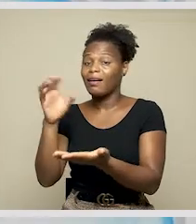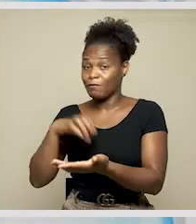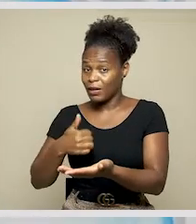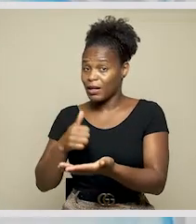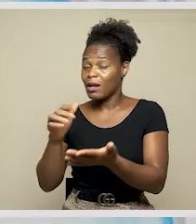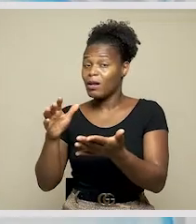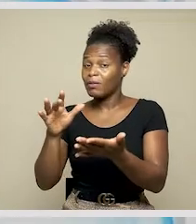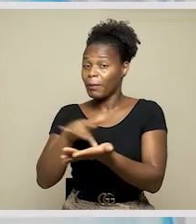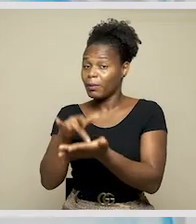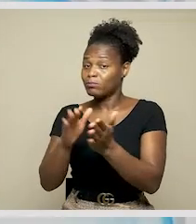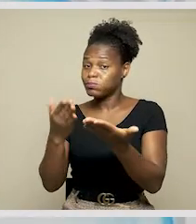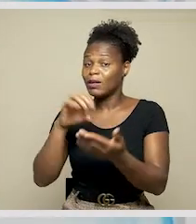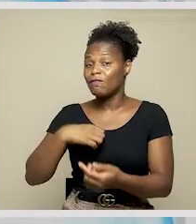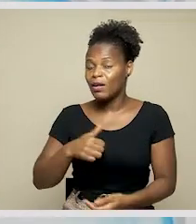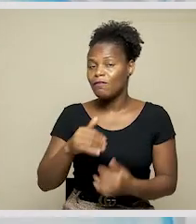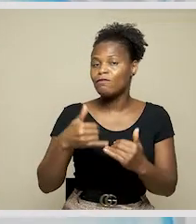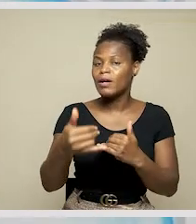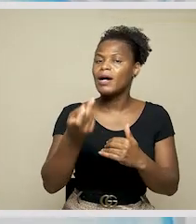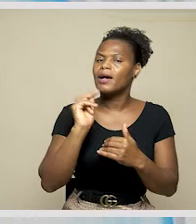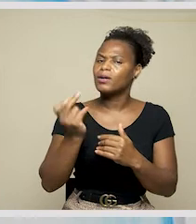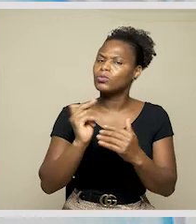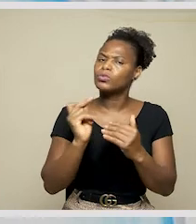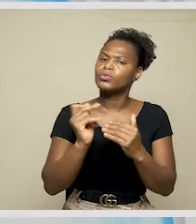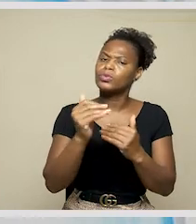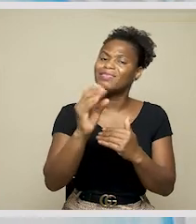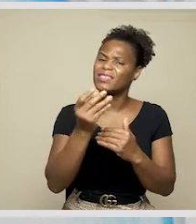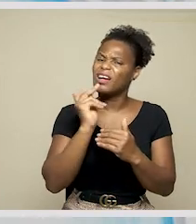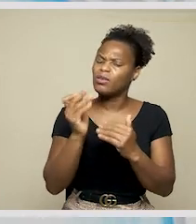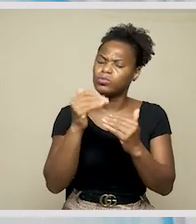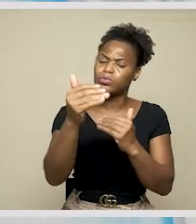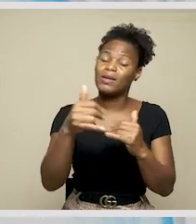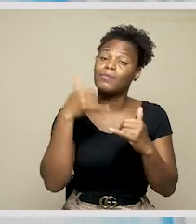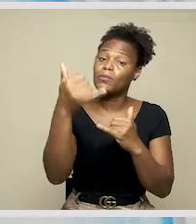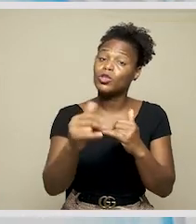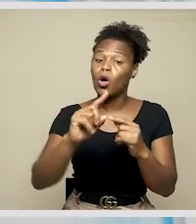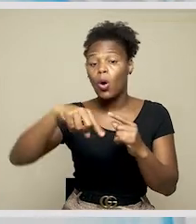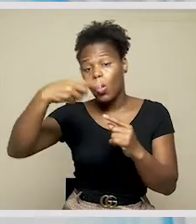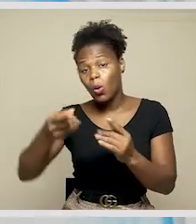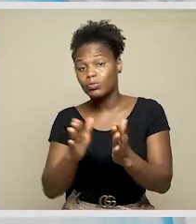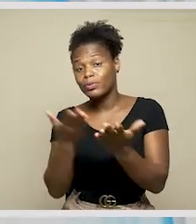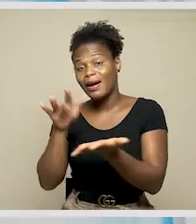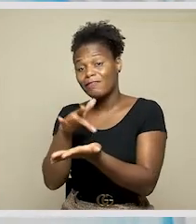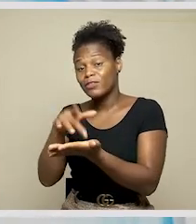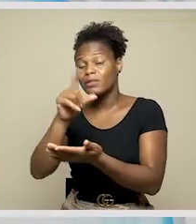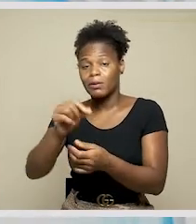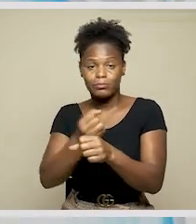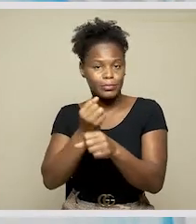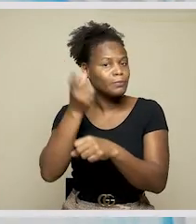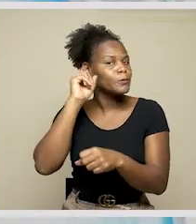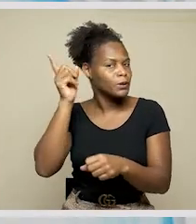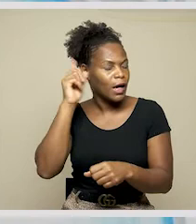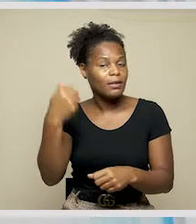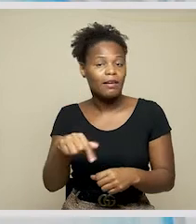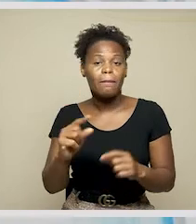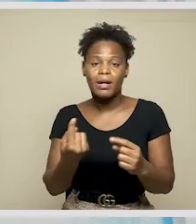Claridade, vão surgindo, anos ou décadas depois, outras revistas também que tiveram um papel